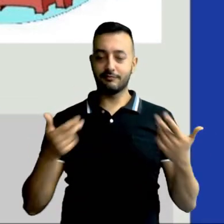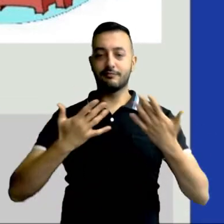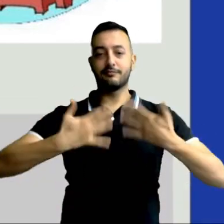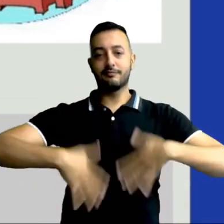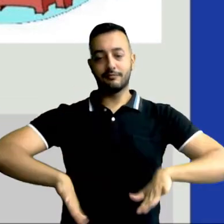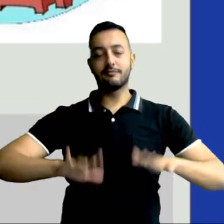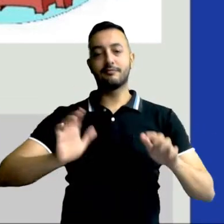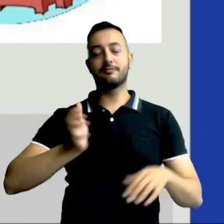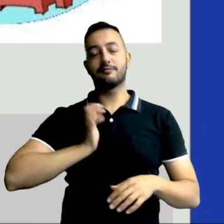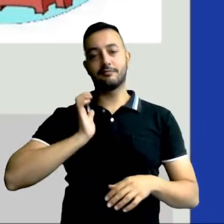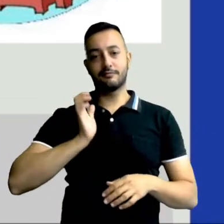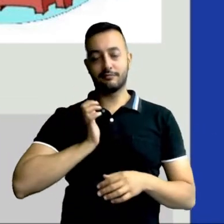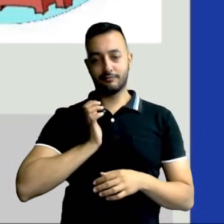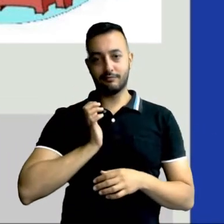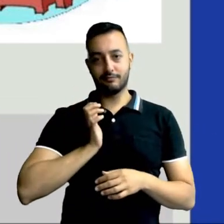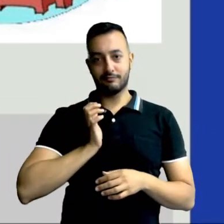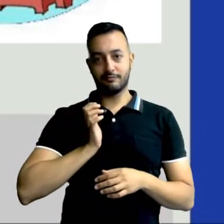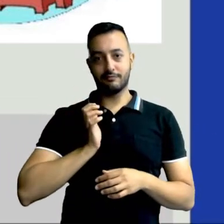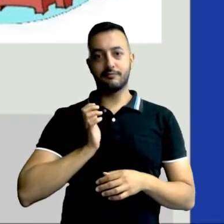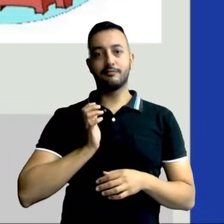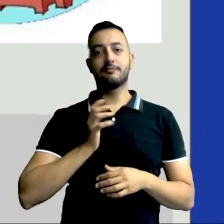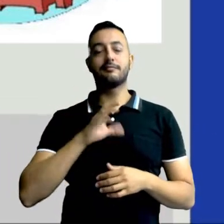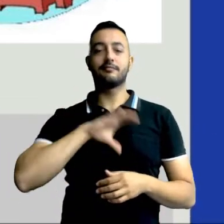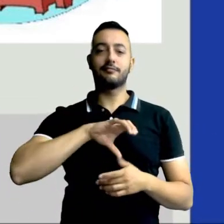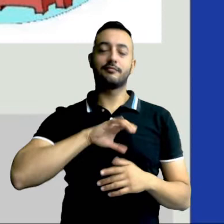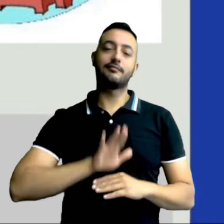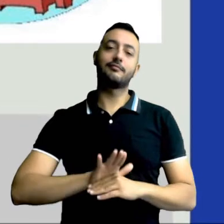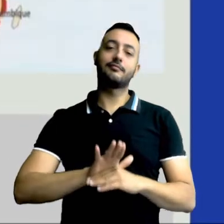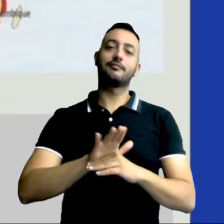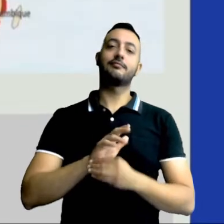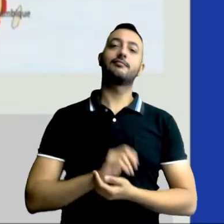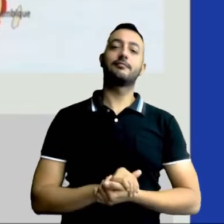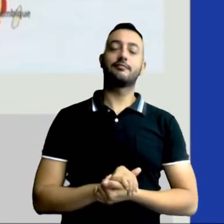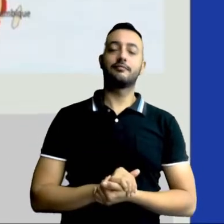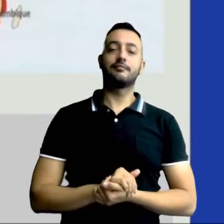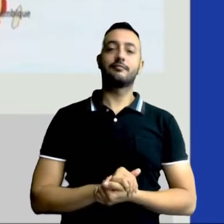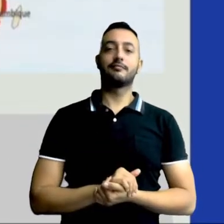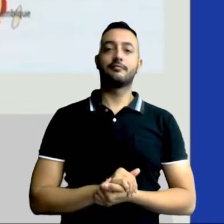naturais e riquezas a quem a Portugal